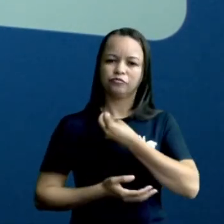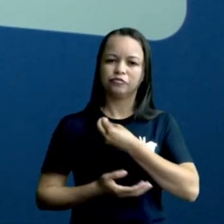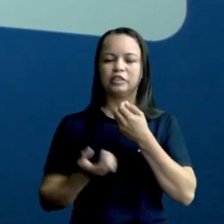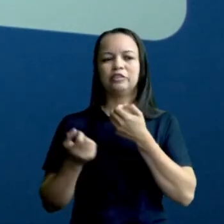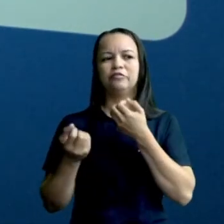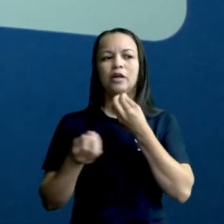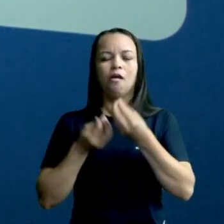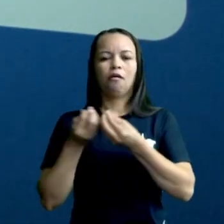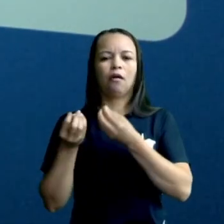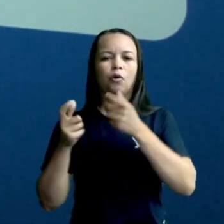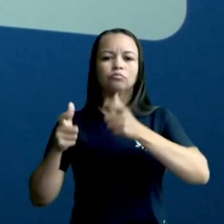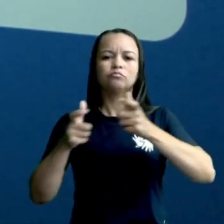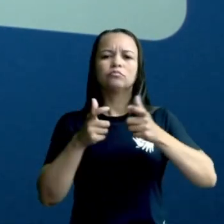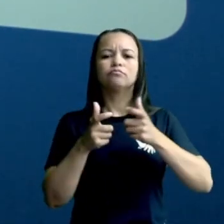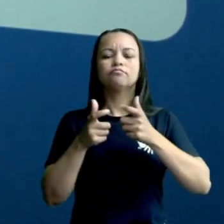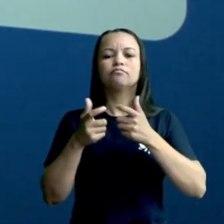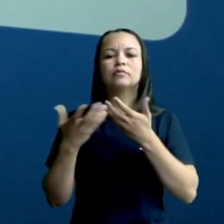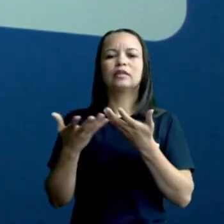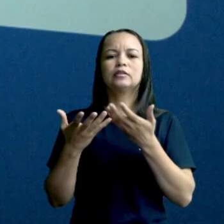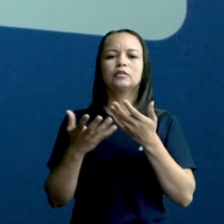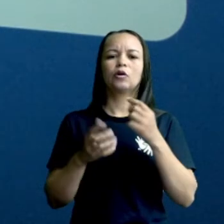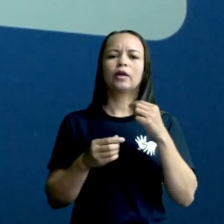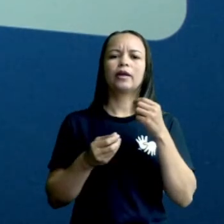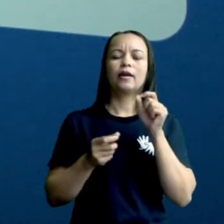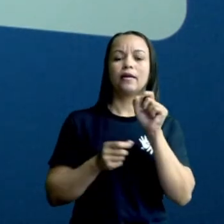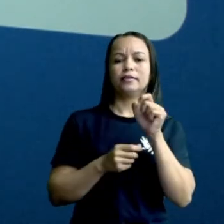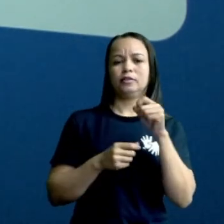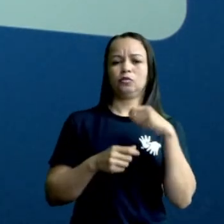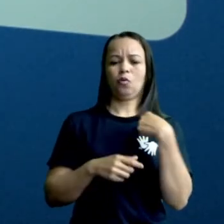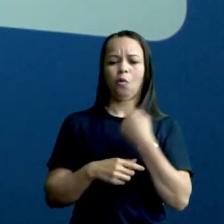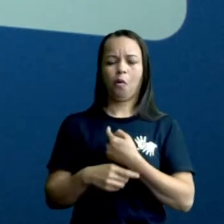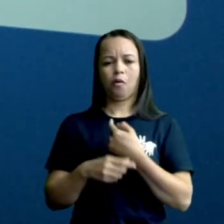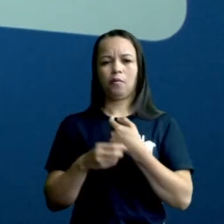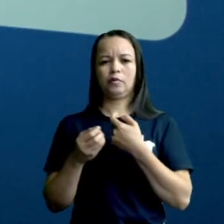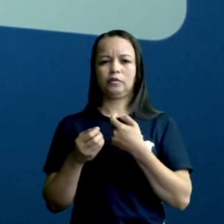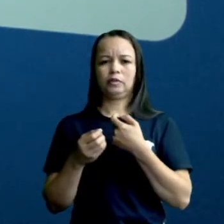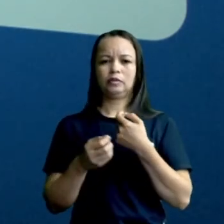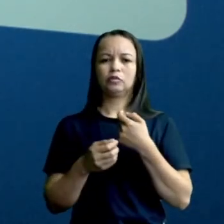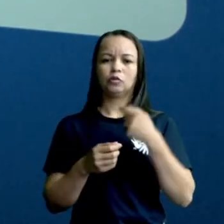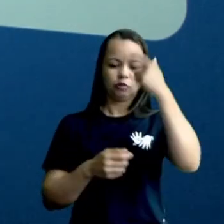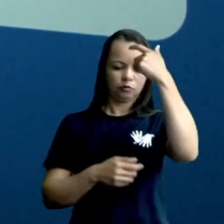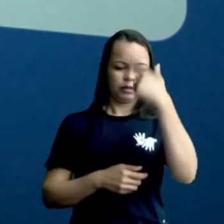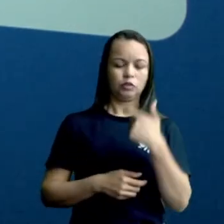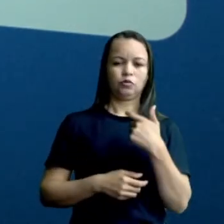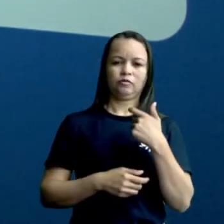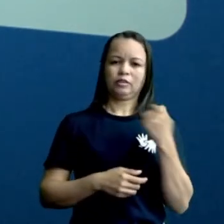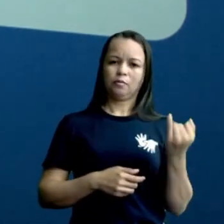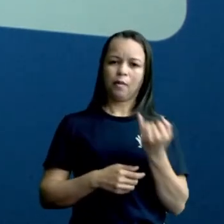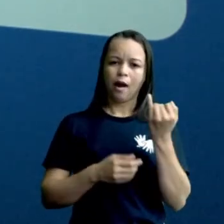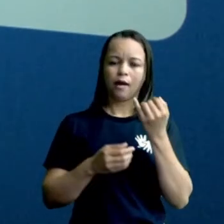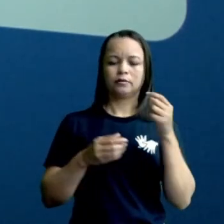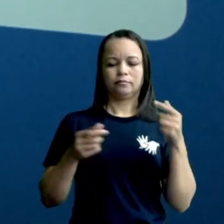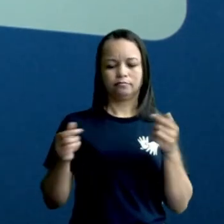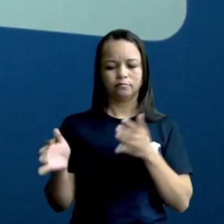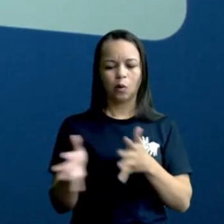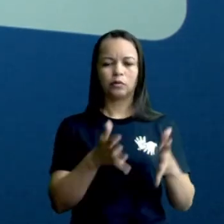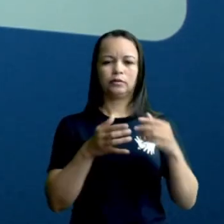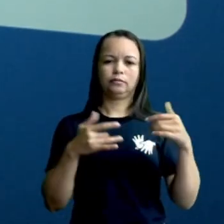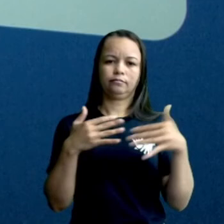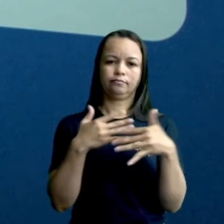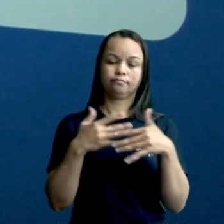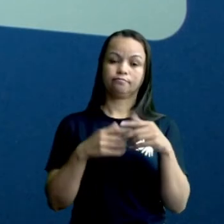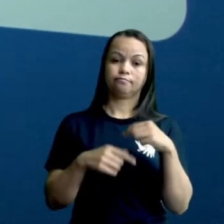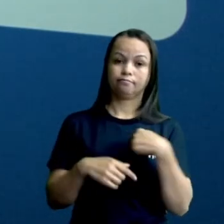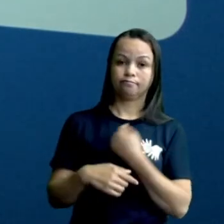nós? Nós somos indivíduos que fazemos parte da história da nossa cidade. Então vocês estão no segundo ano, vocês vão